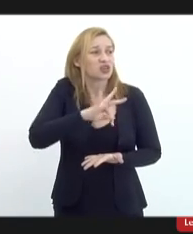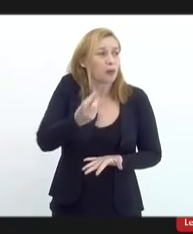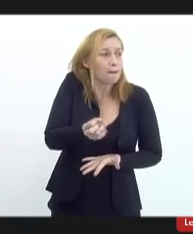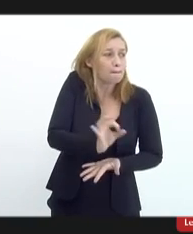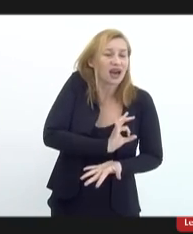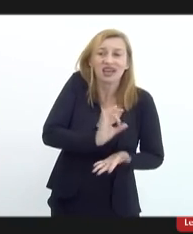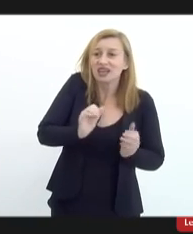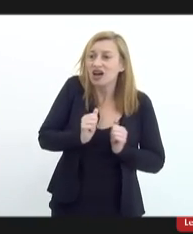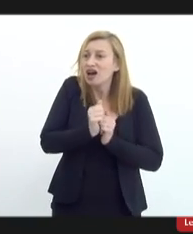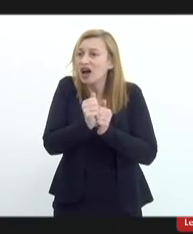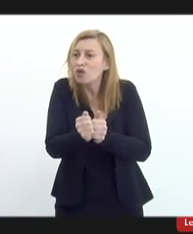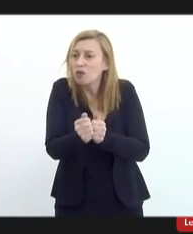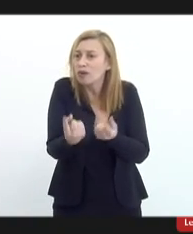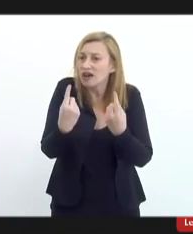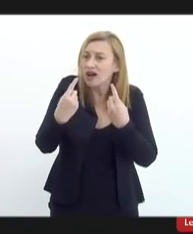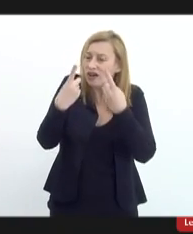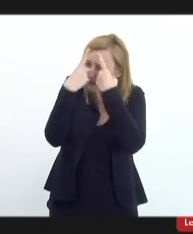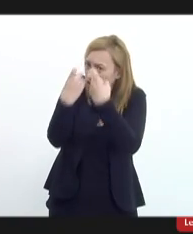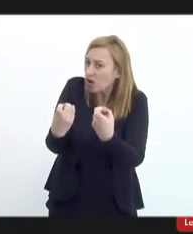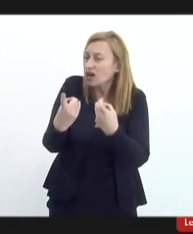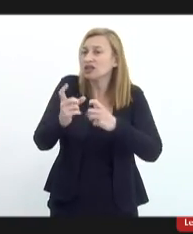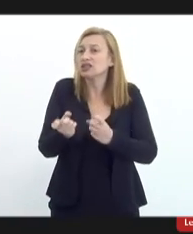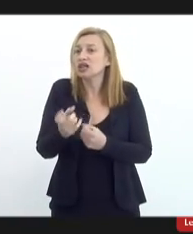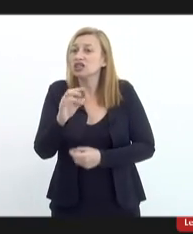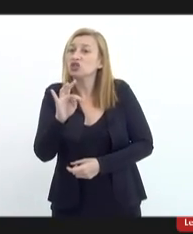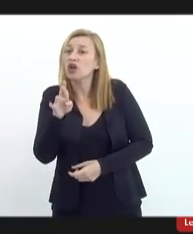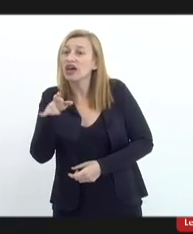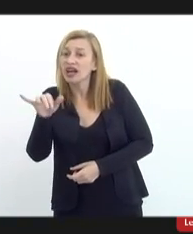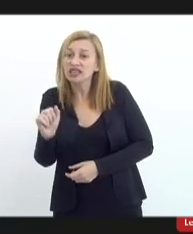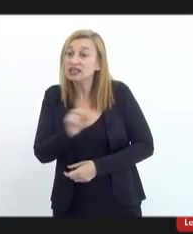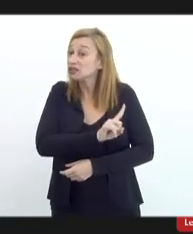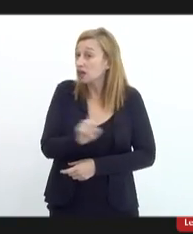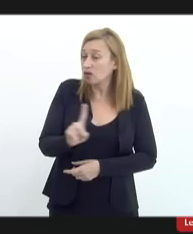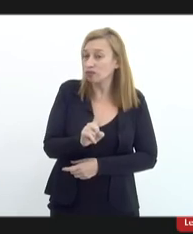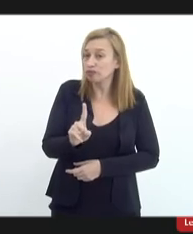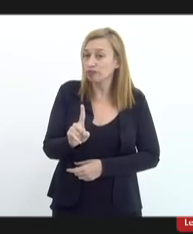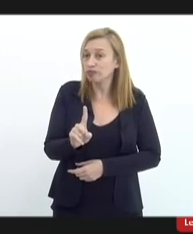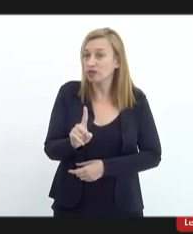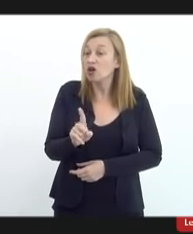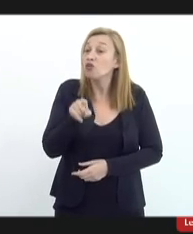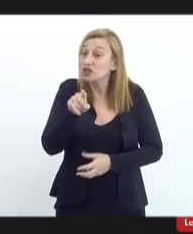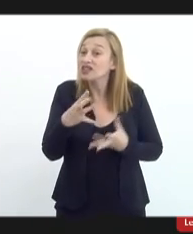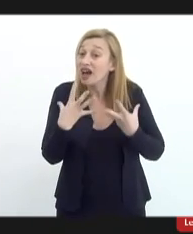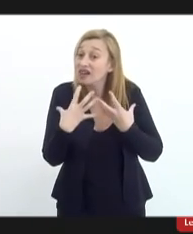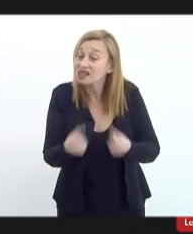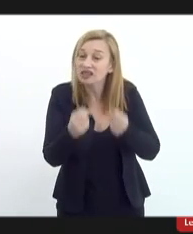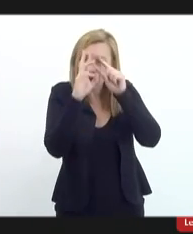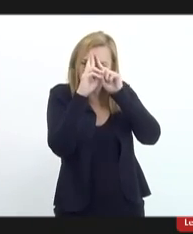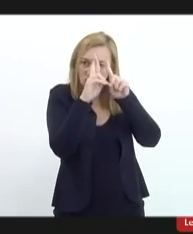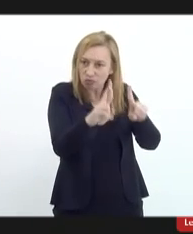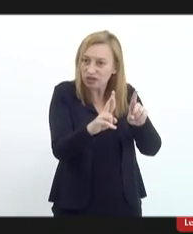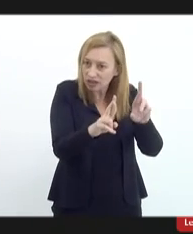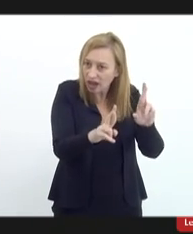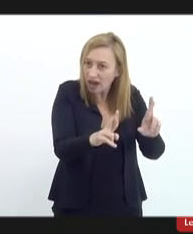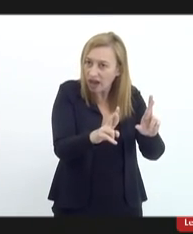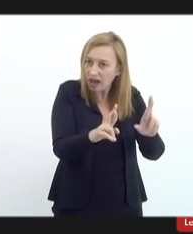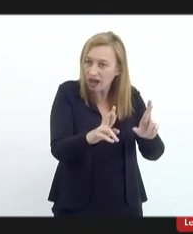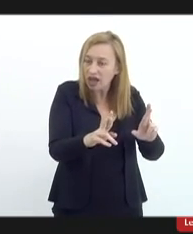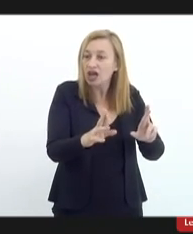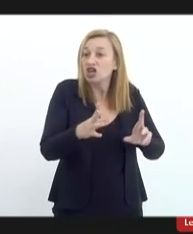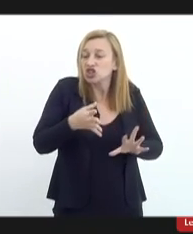acompanhado da violência. A intolerância, não. A intolerância, ela chega às vezes até a